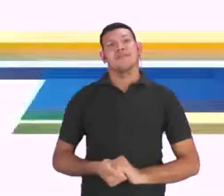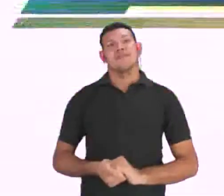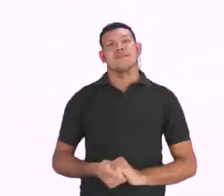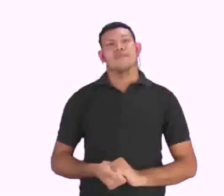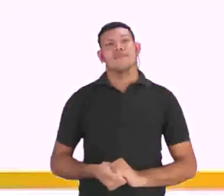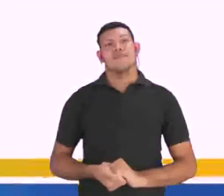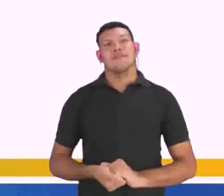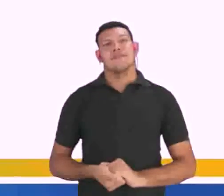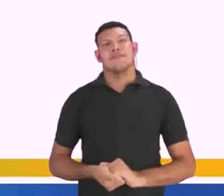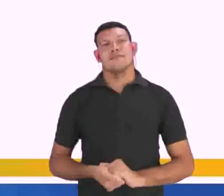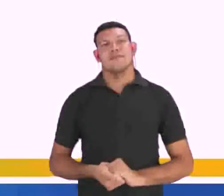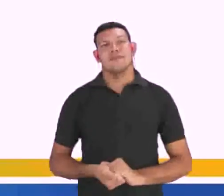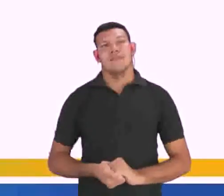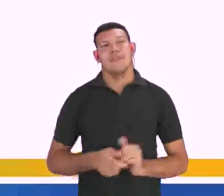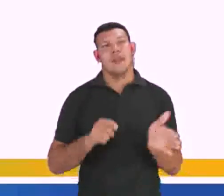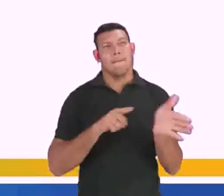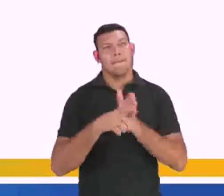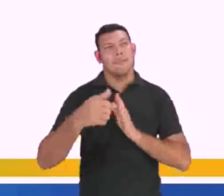Exercitando.